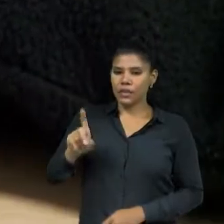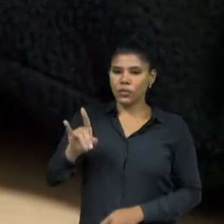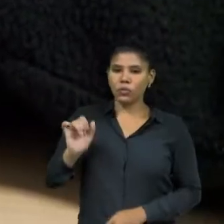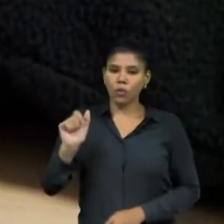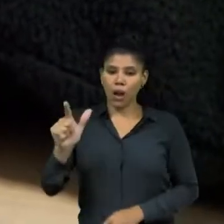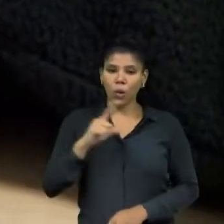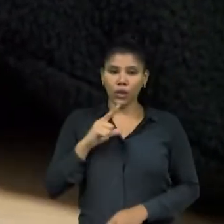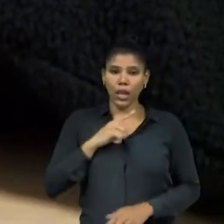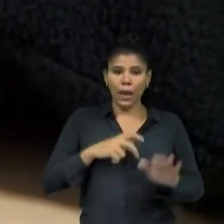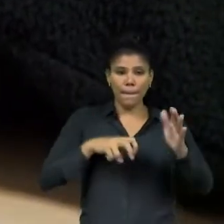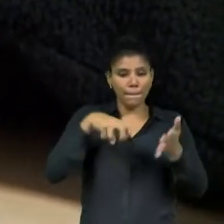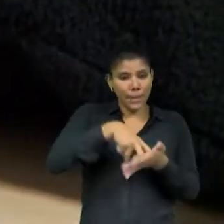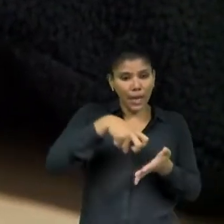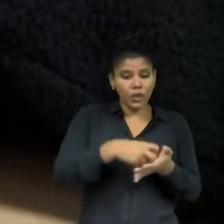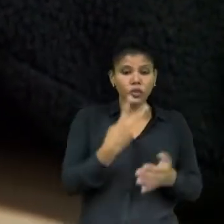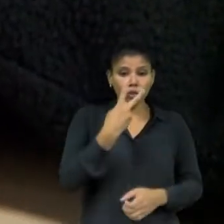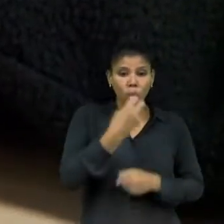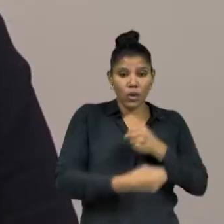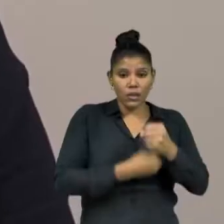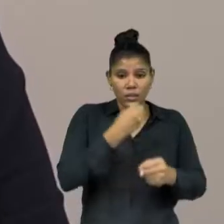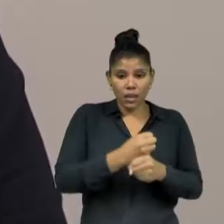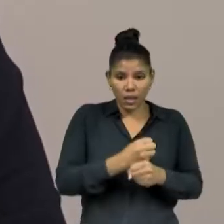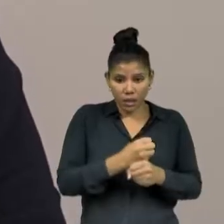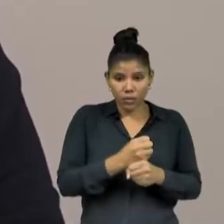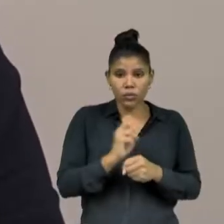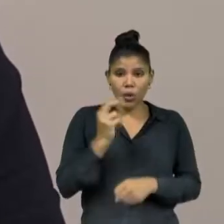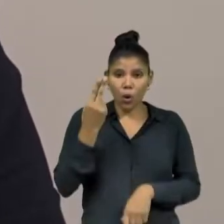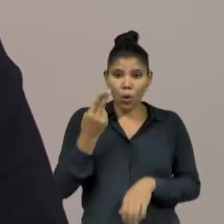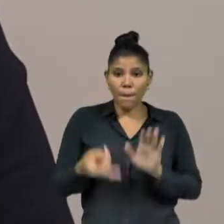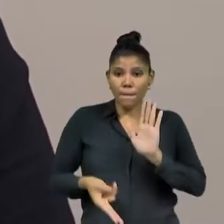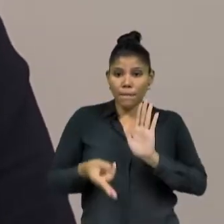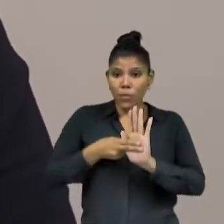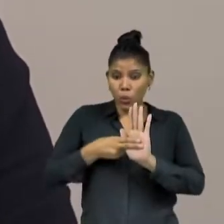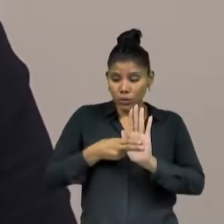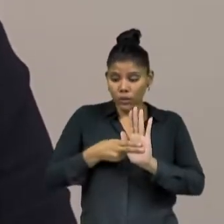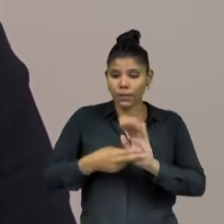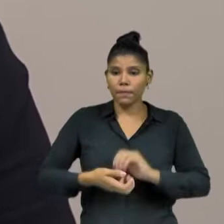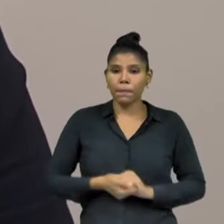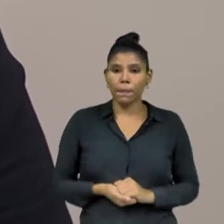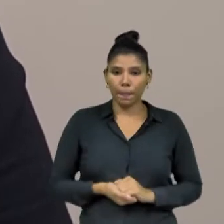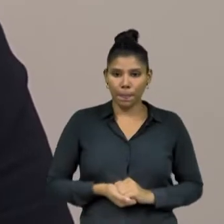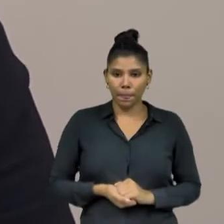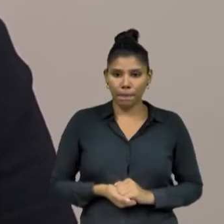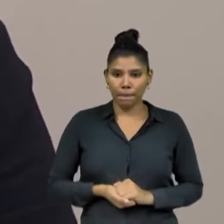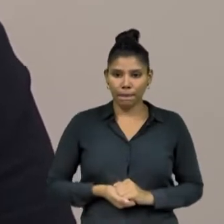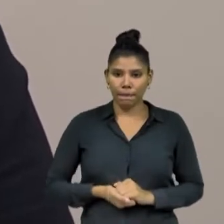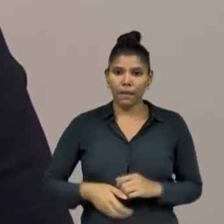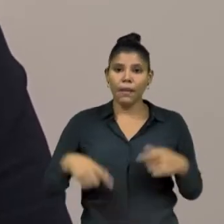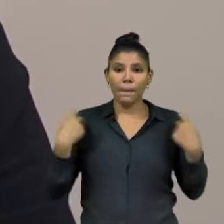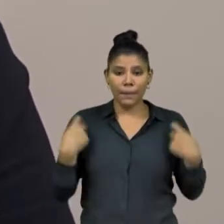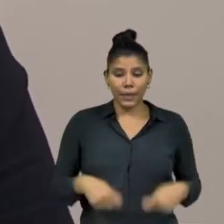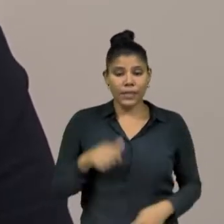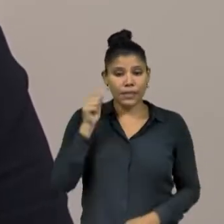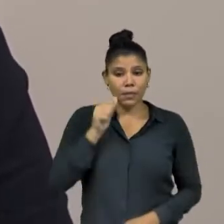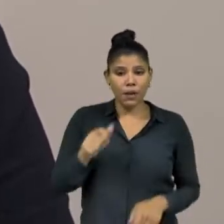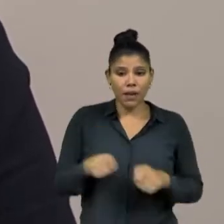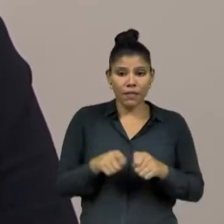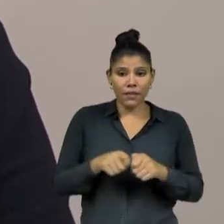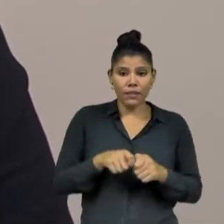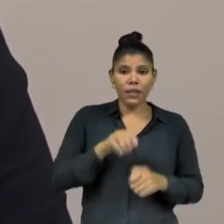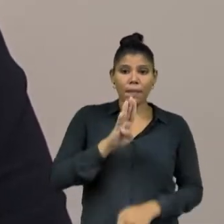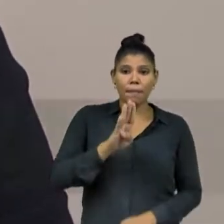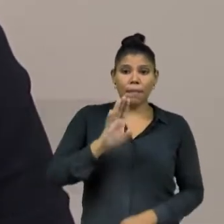multa, dependendo da gravidade do caso. É importante que as mulheres, primeiro, registrem o boletim de ocorrência, façam o registro desse